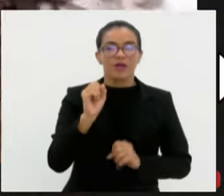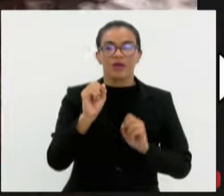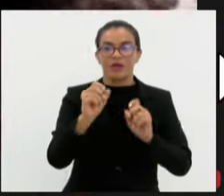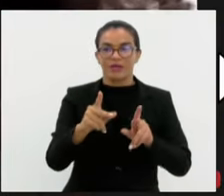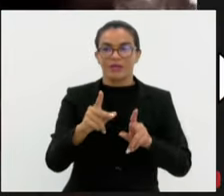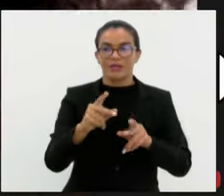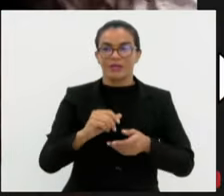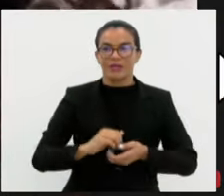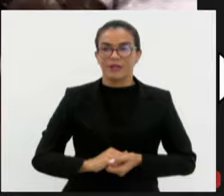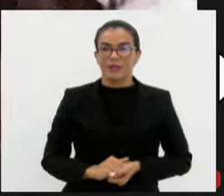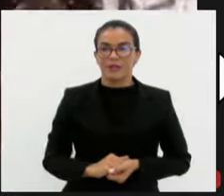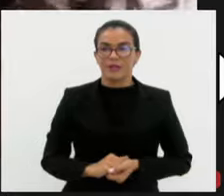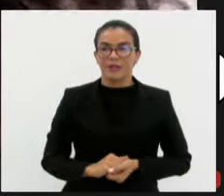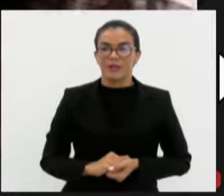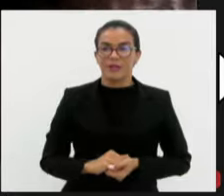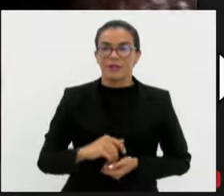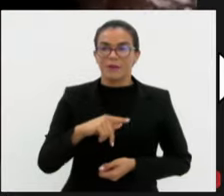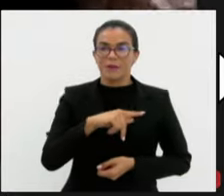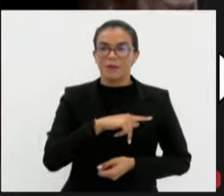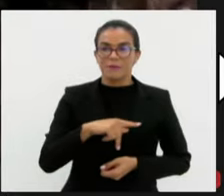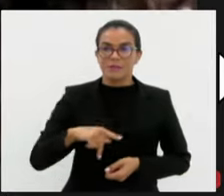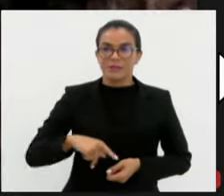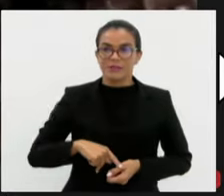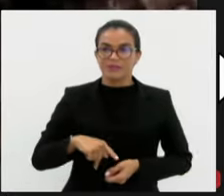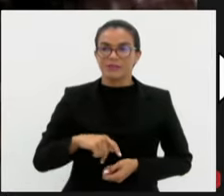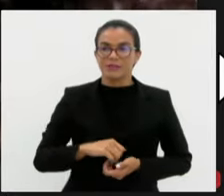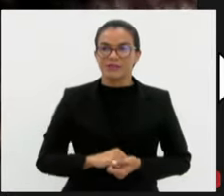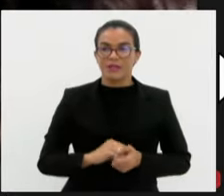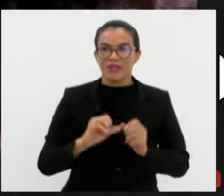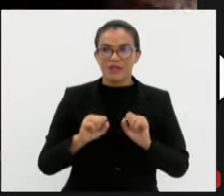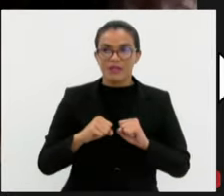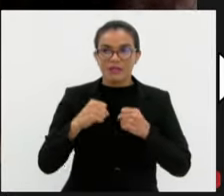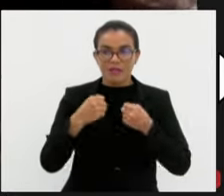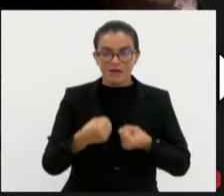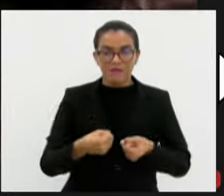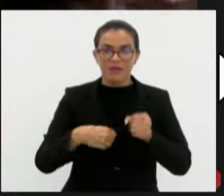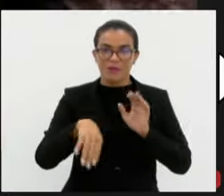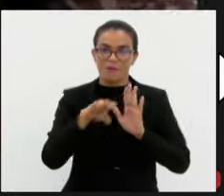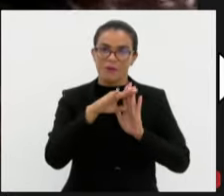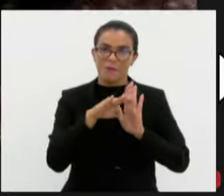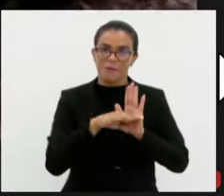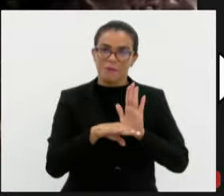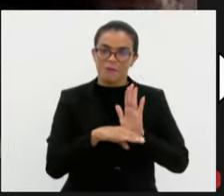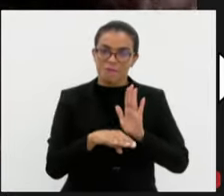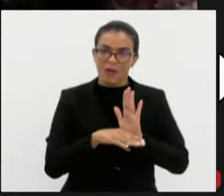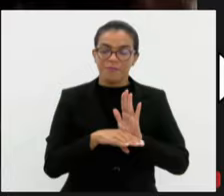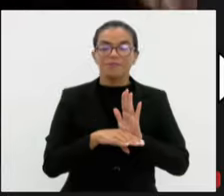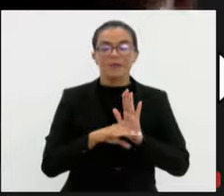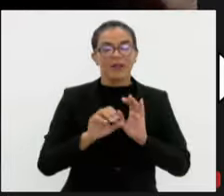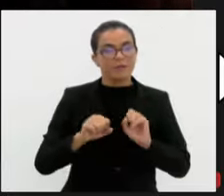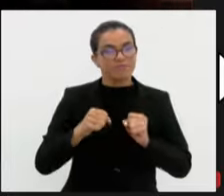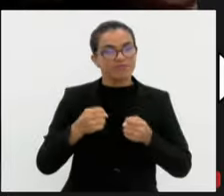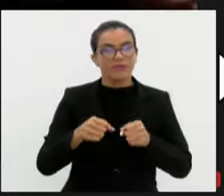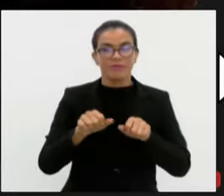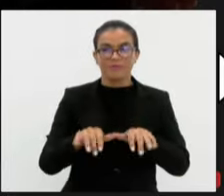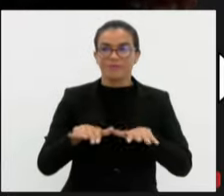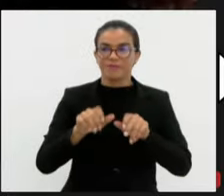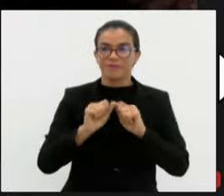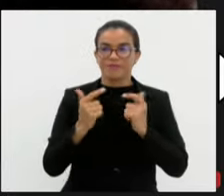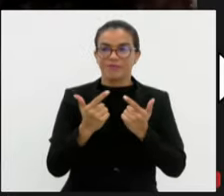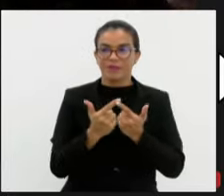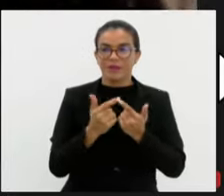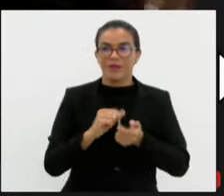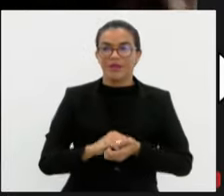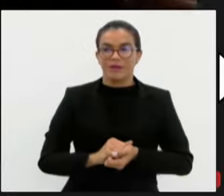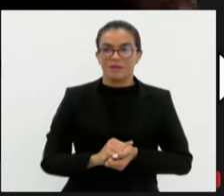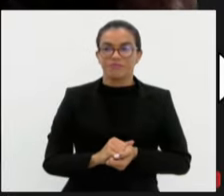Sim. Senhor presidente, muito brevemente, defender as prerrogativas parlamentares é defendê-las a rigor da lei, em